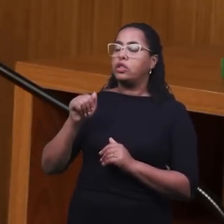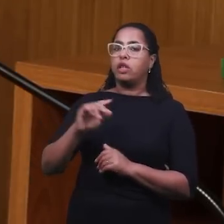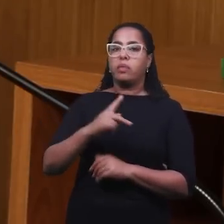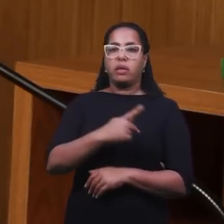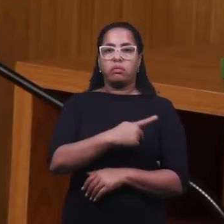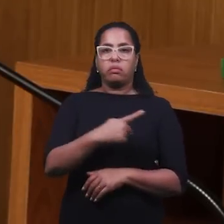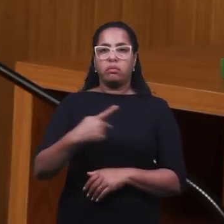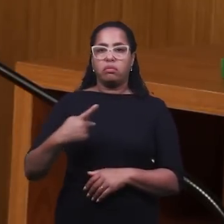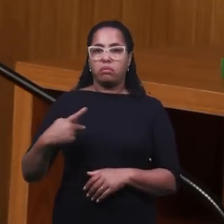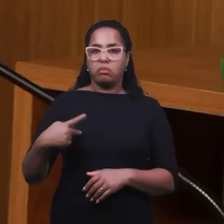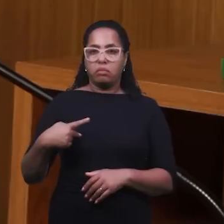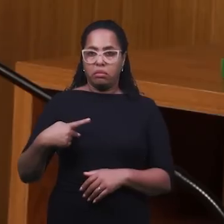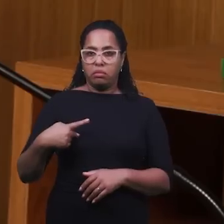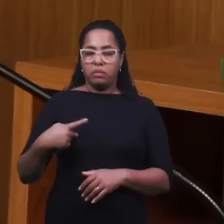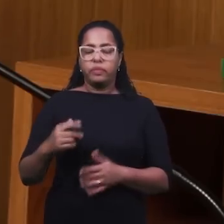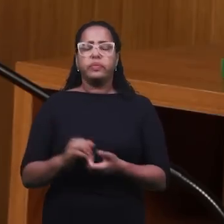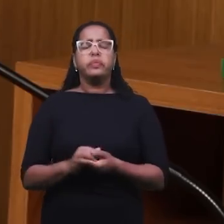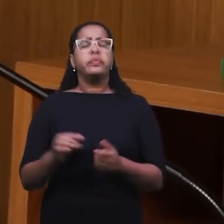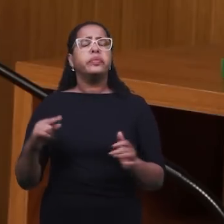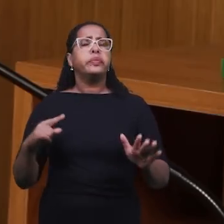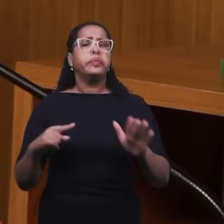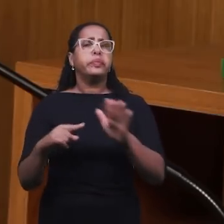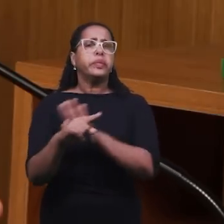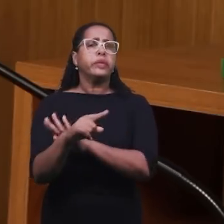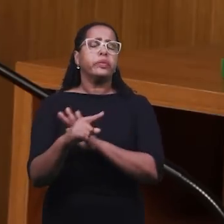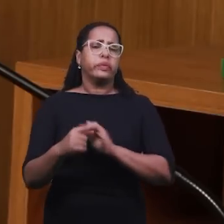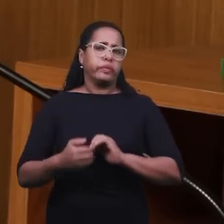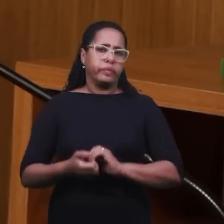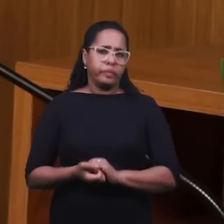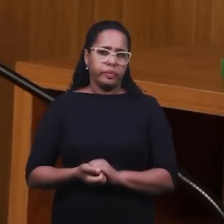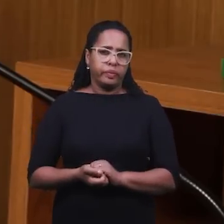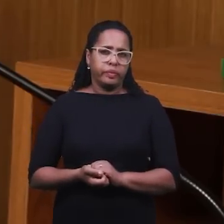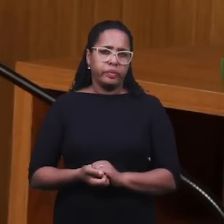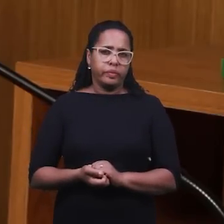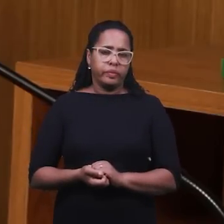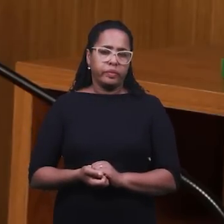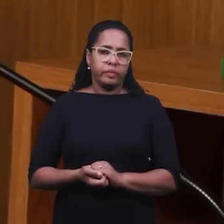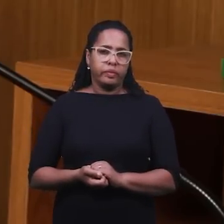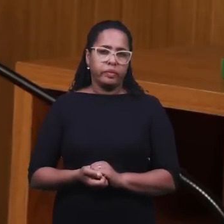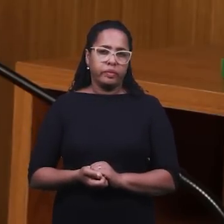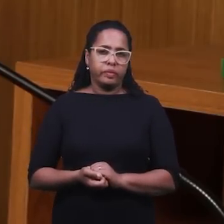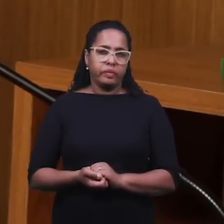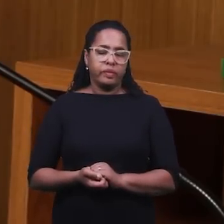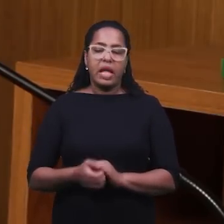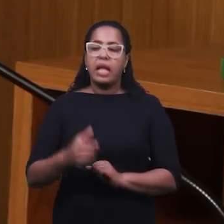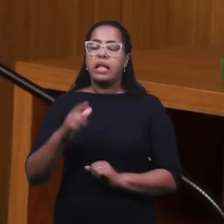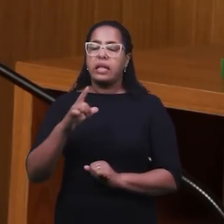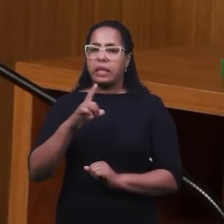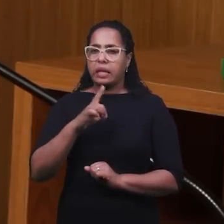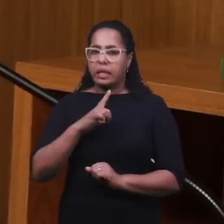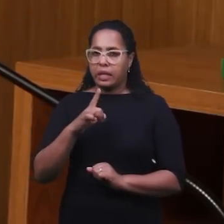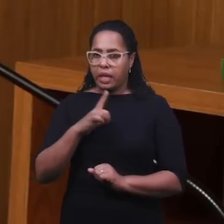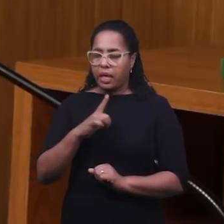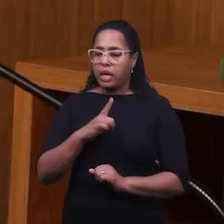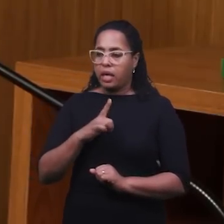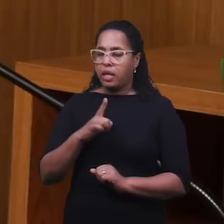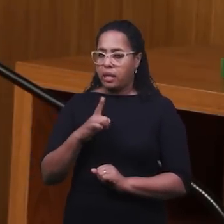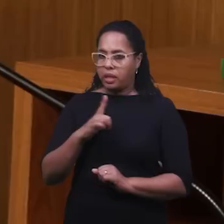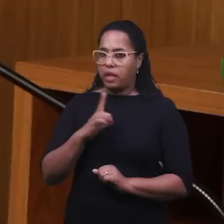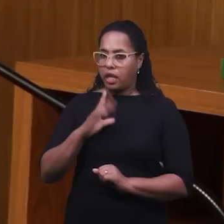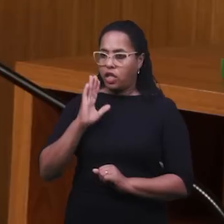pelo desenvolvimento deles na vida da igreja, eles podem, lá na frente, serem